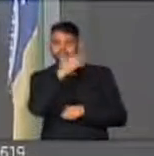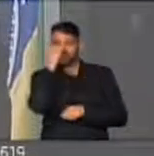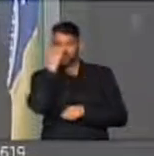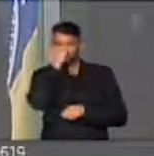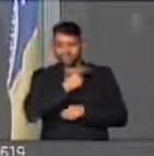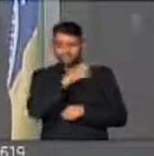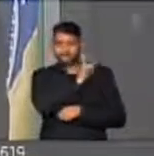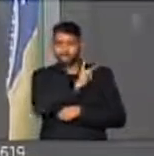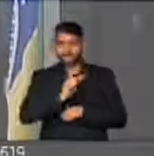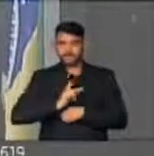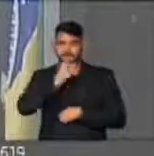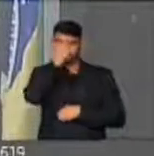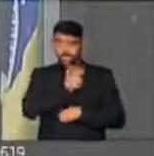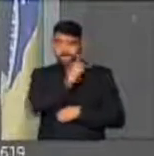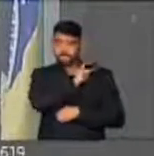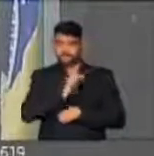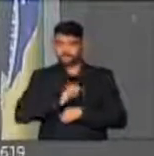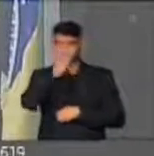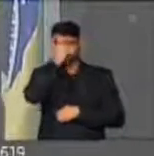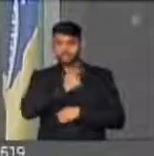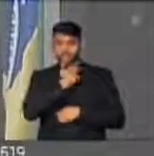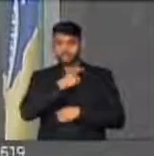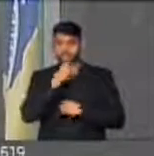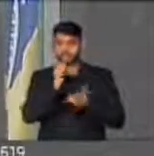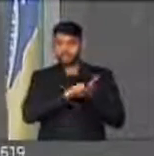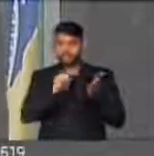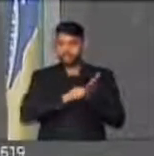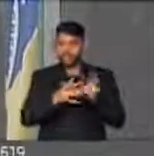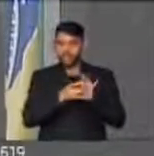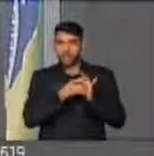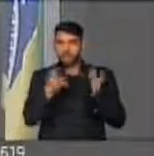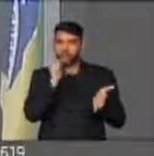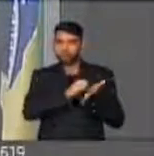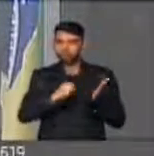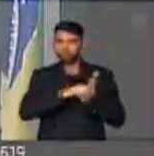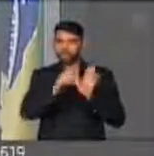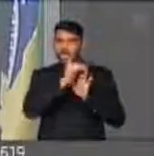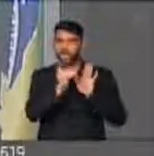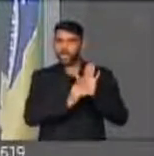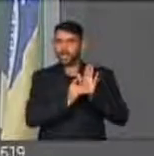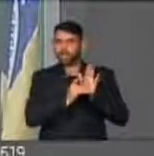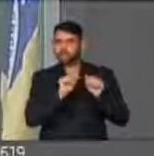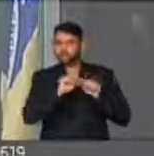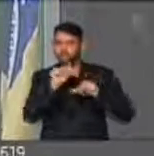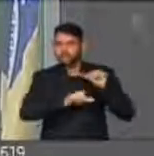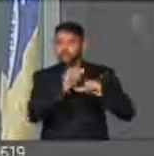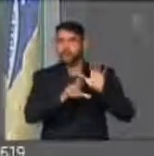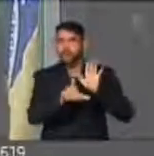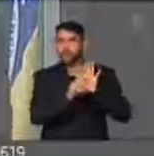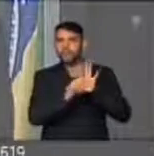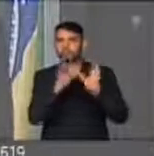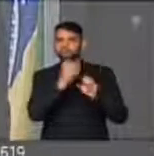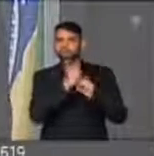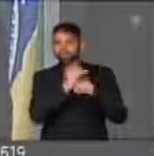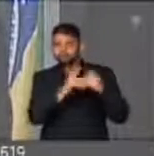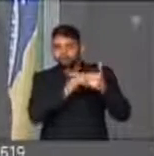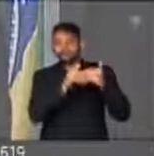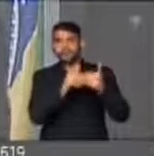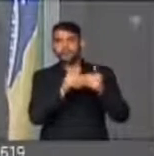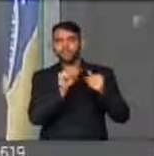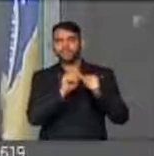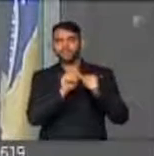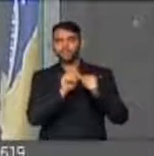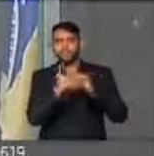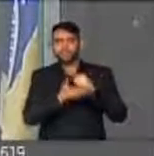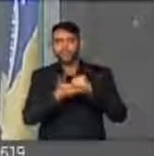a presidente, de própria lavra e punho, autorizou os decretos que transgrediram a legislação orçamentária e agrediu